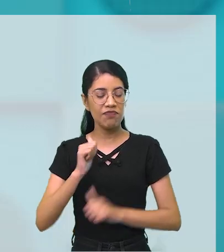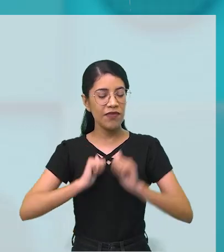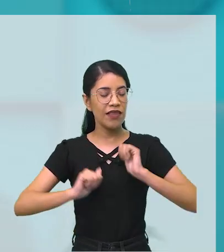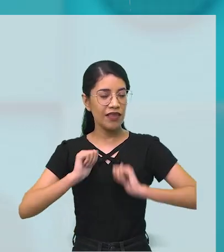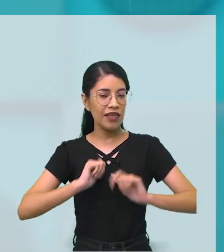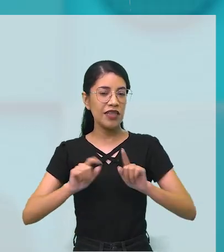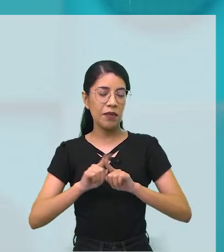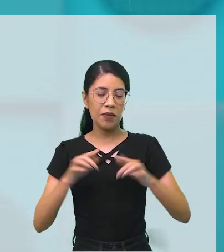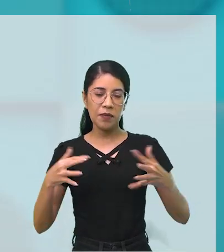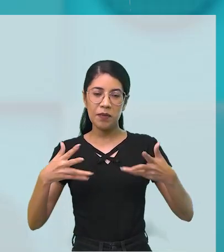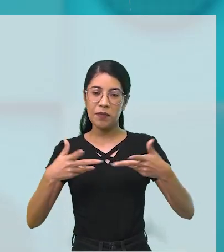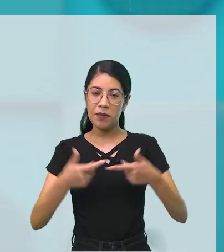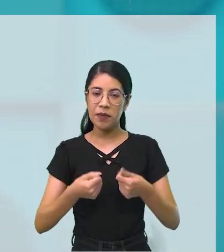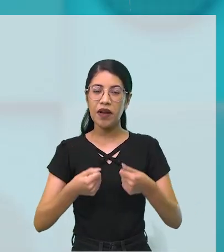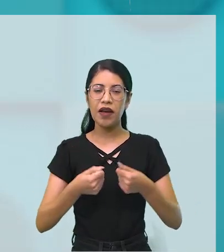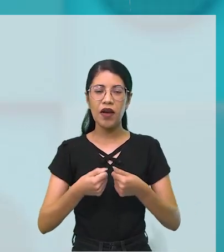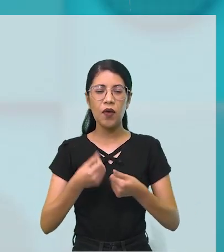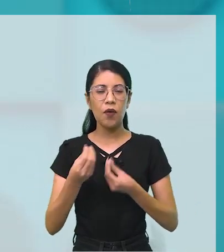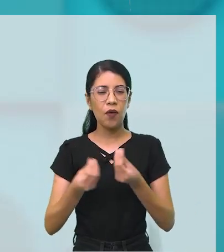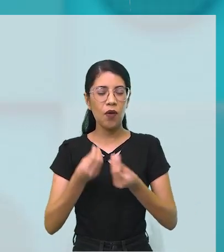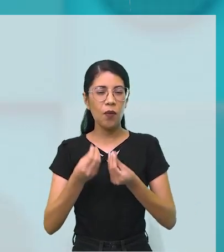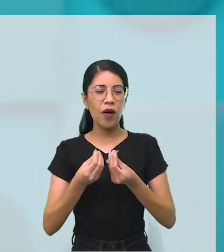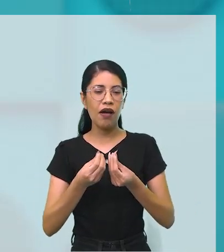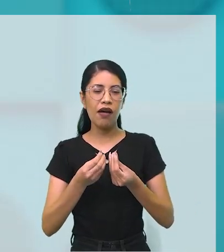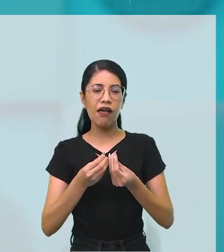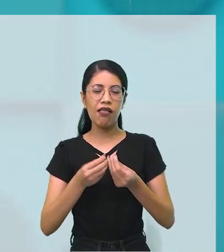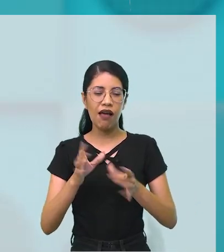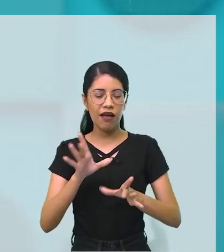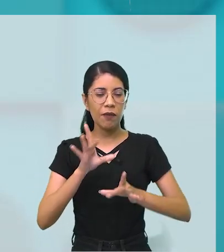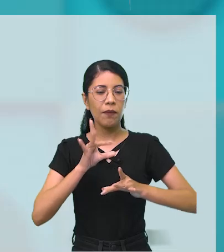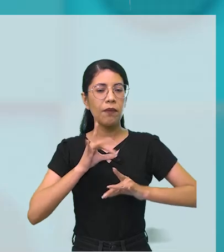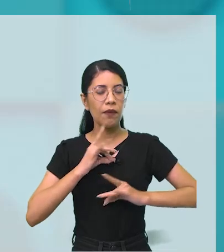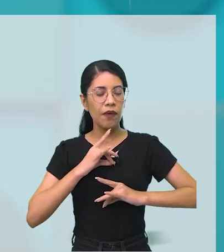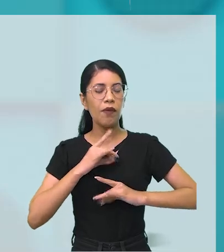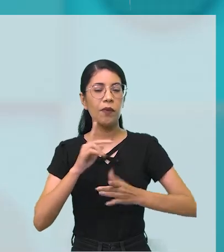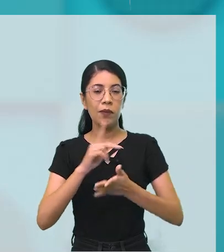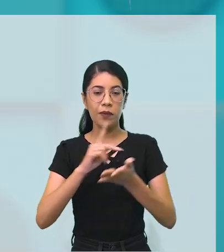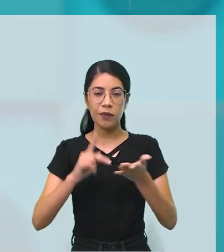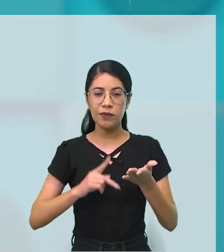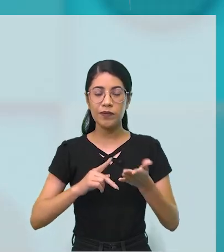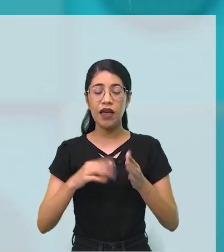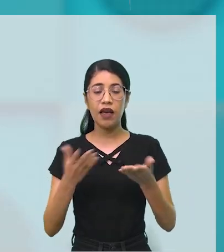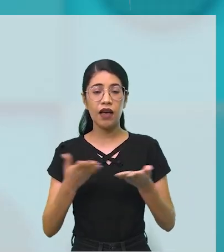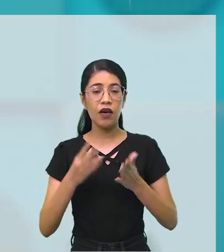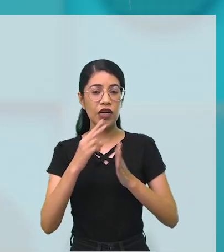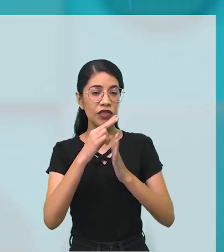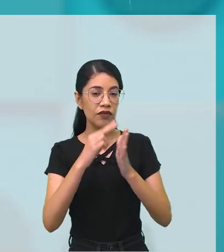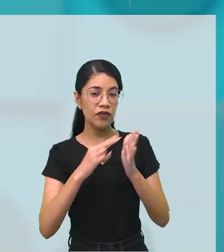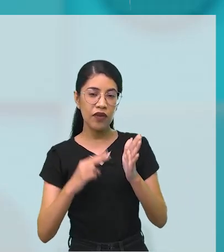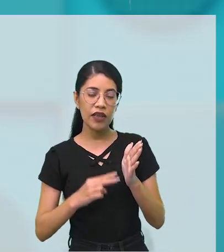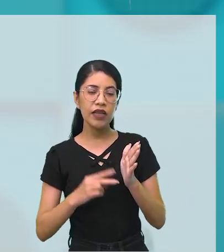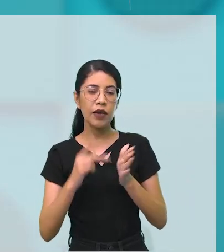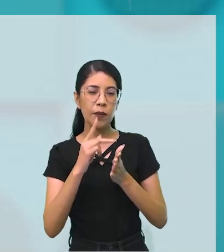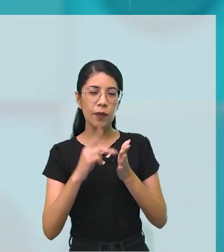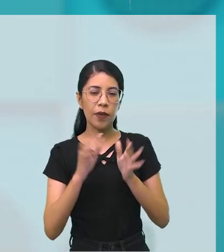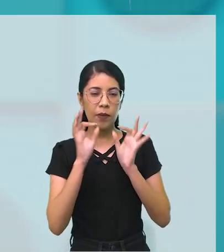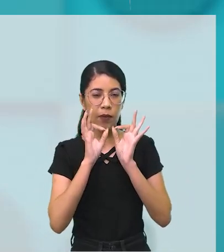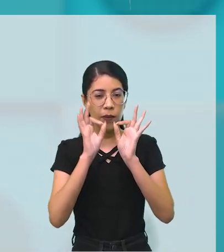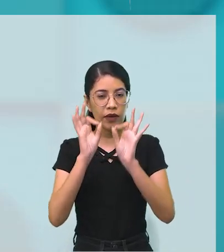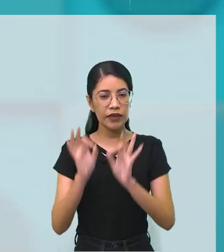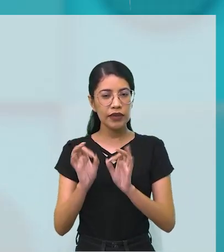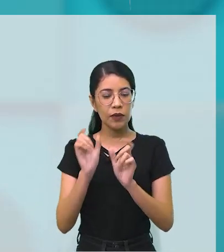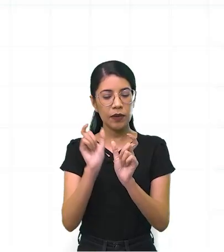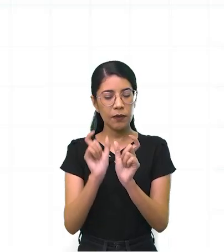atriz maravilhosa, o quanto ela interpretou esse poema. Agora vamos ler somente o poema para a gente prestar bem atenção